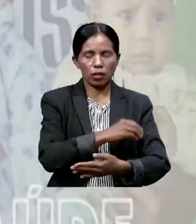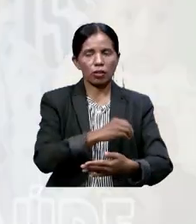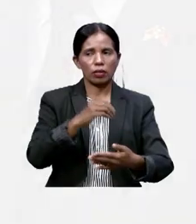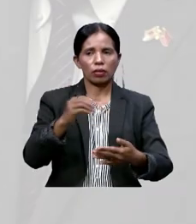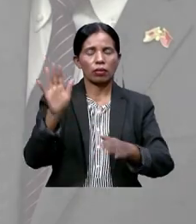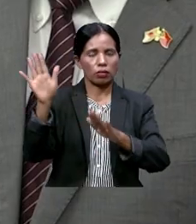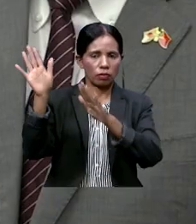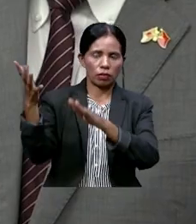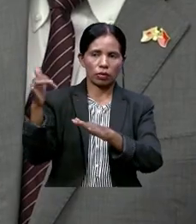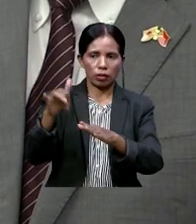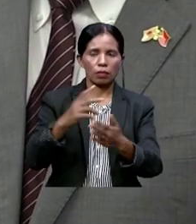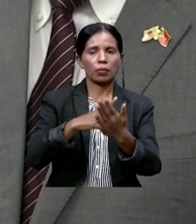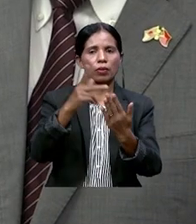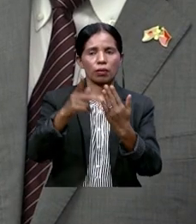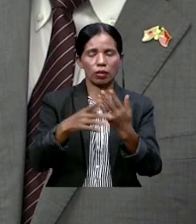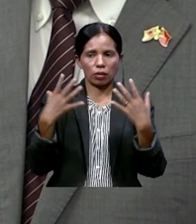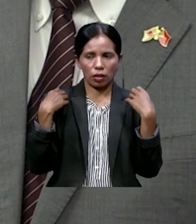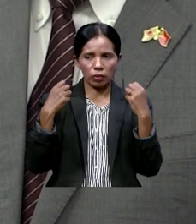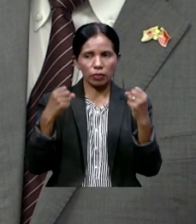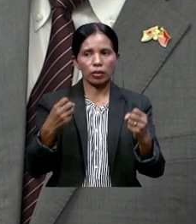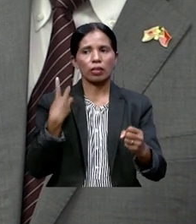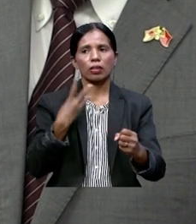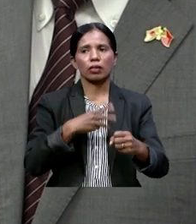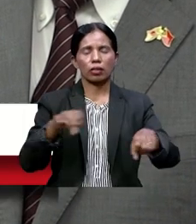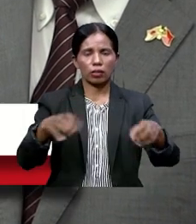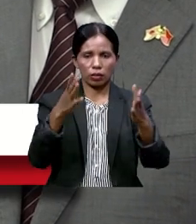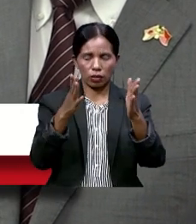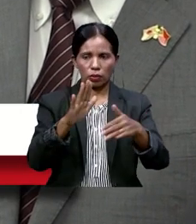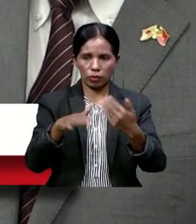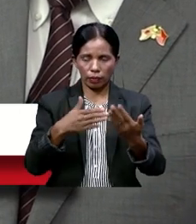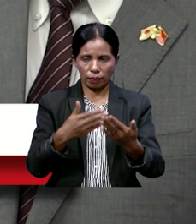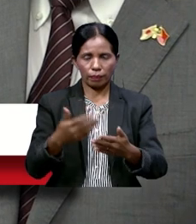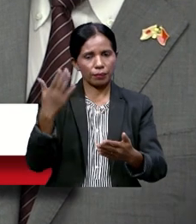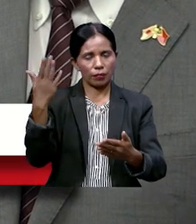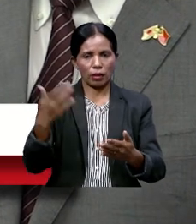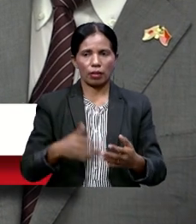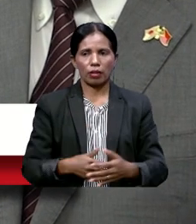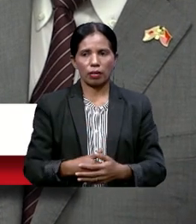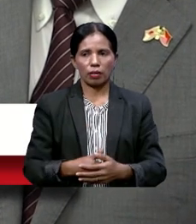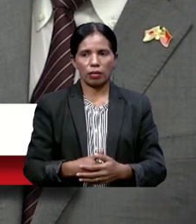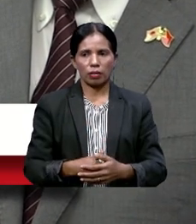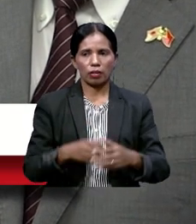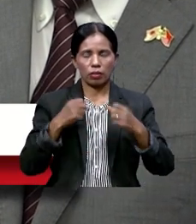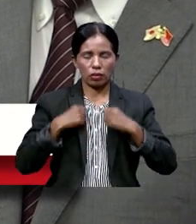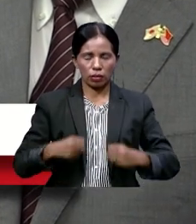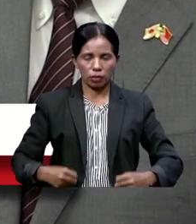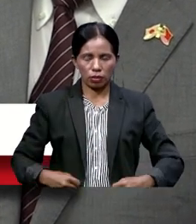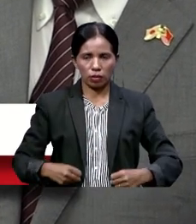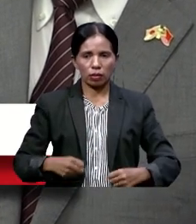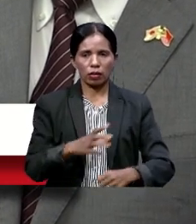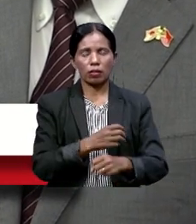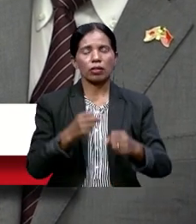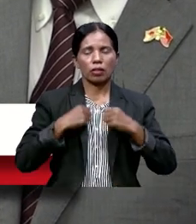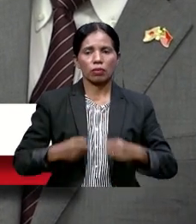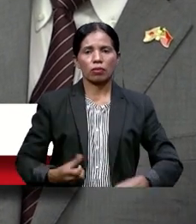Programa ne isa magat bele ha força leutan itanene funcionário sira iha centro de saúde ou posto de saúde sira para